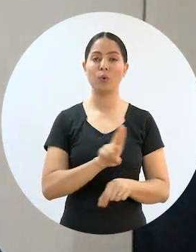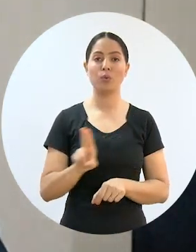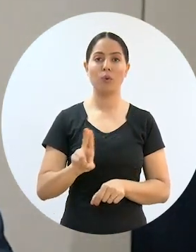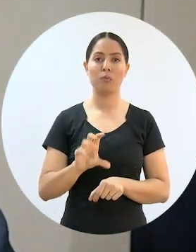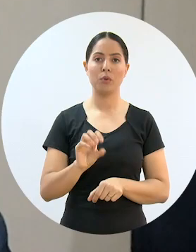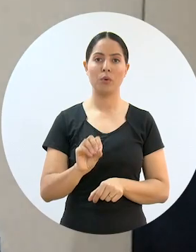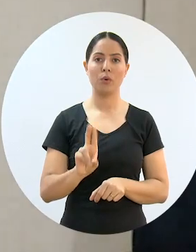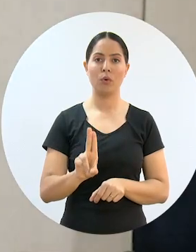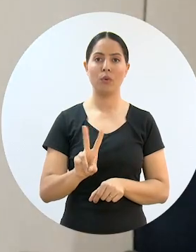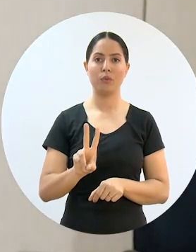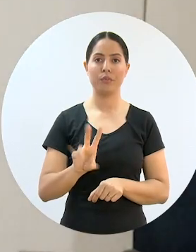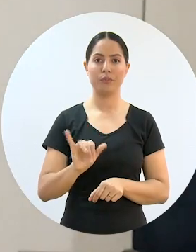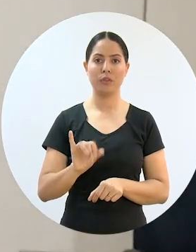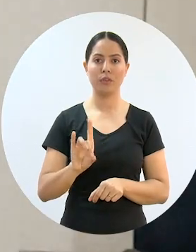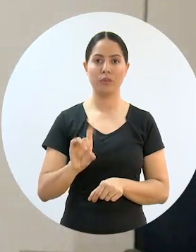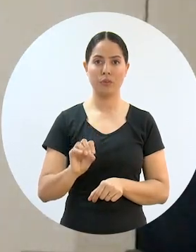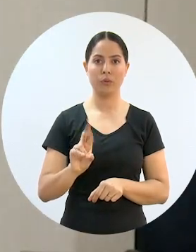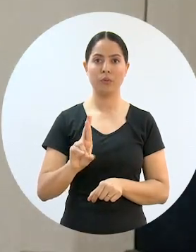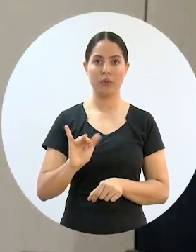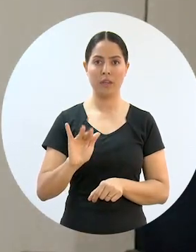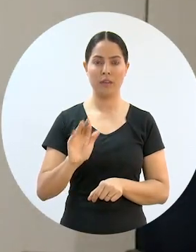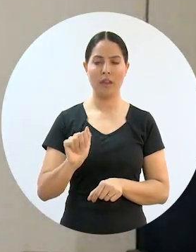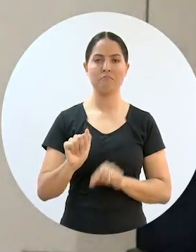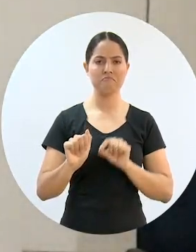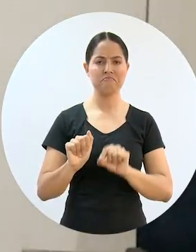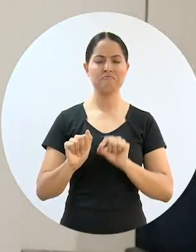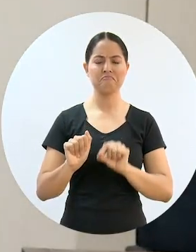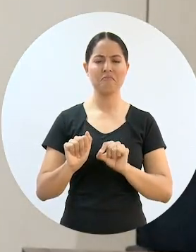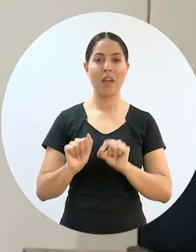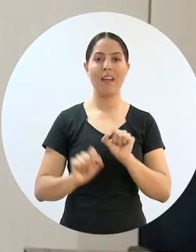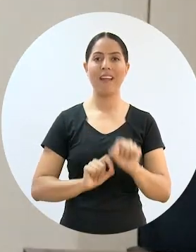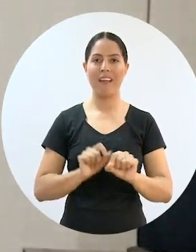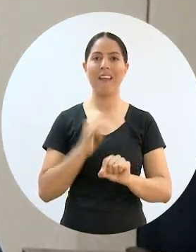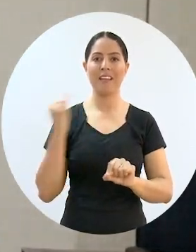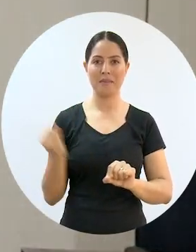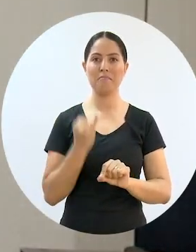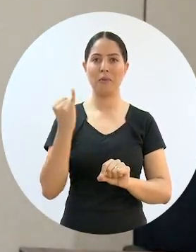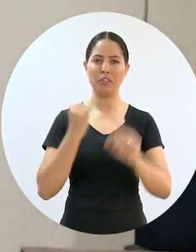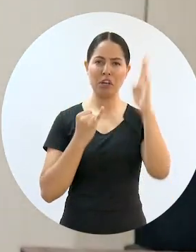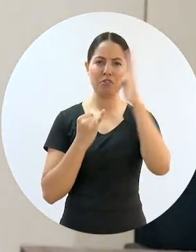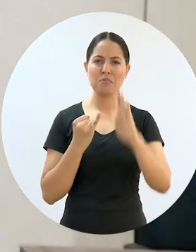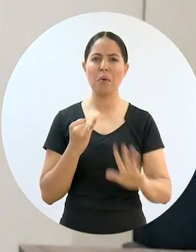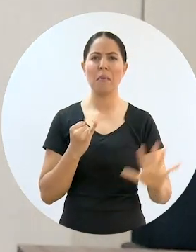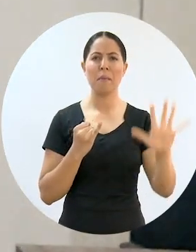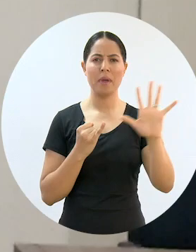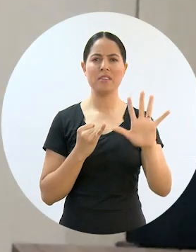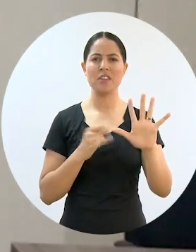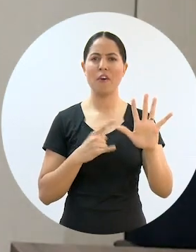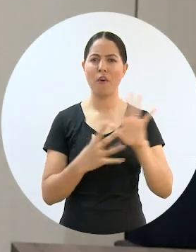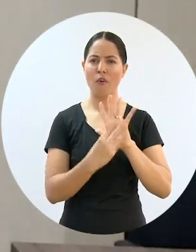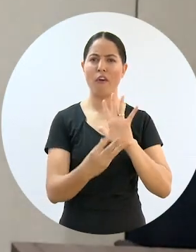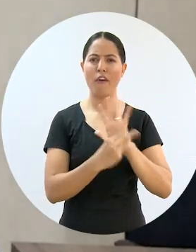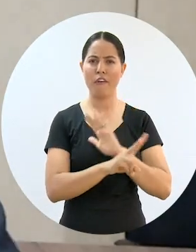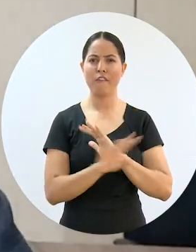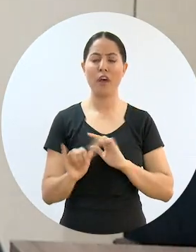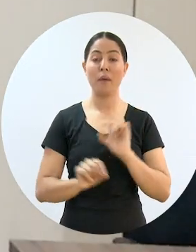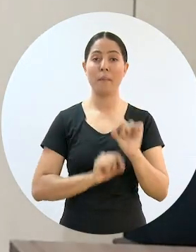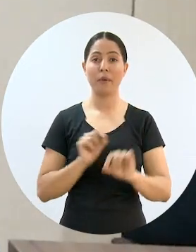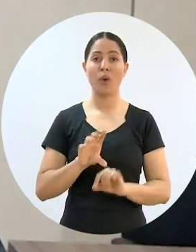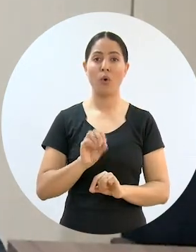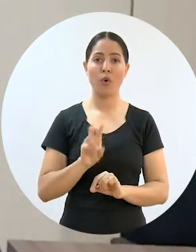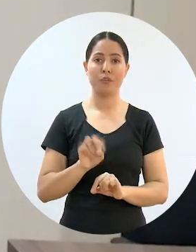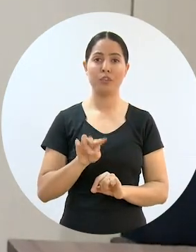a ouvidoria. Vamos levar esse exemplo aí para o país inteiro. É uma ouvidoria